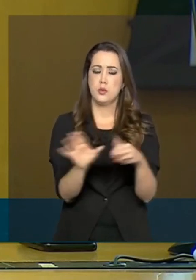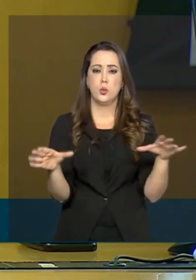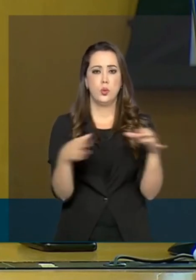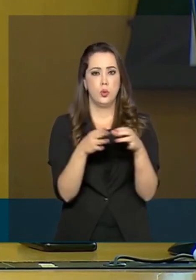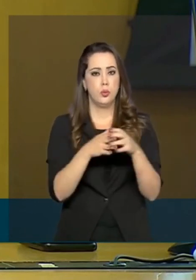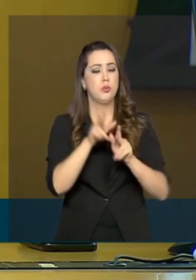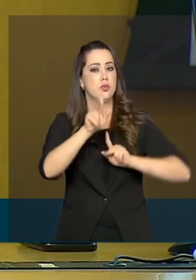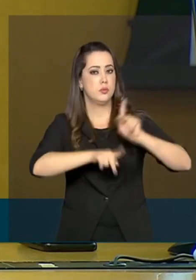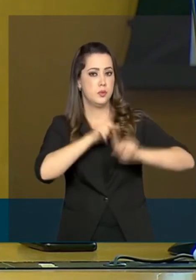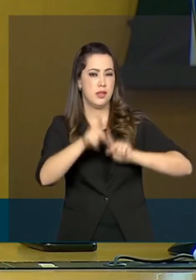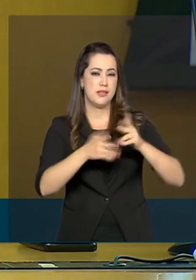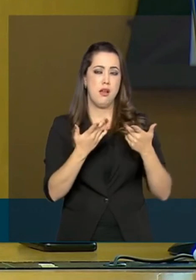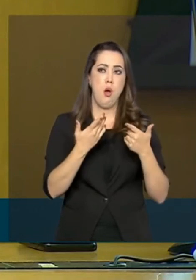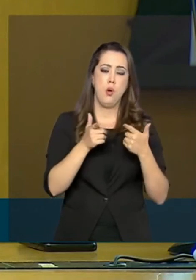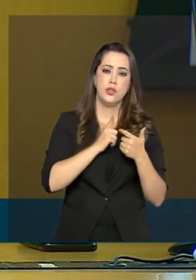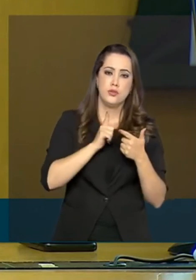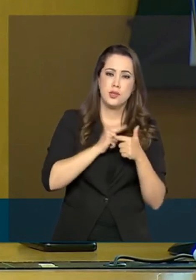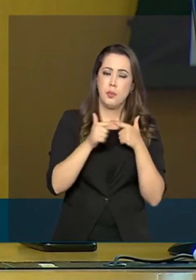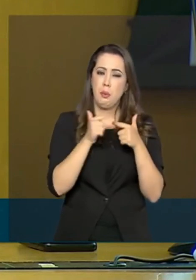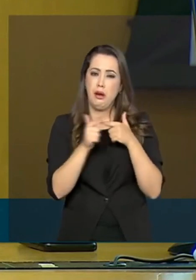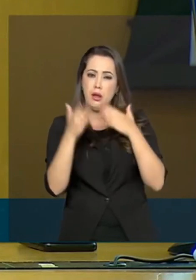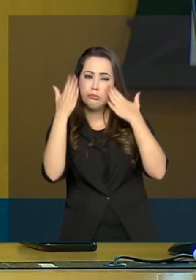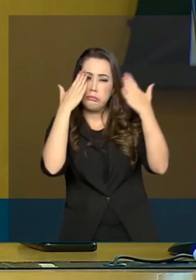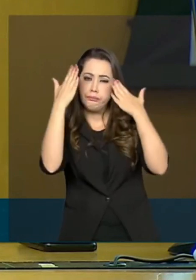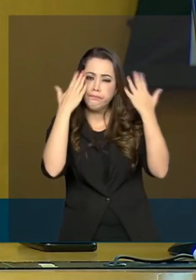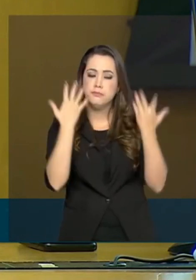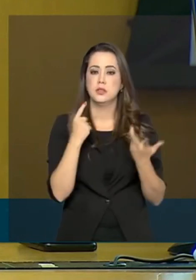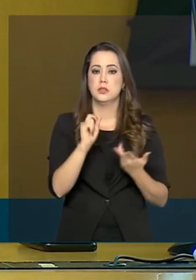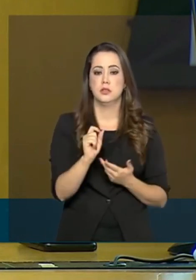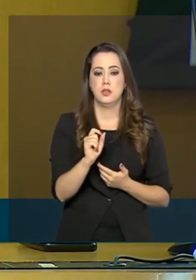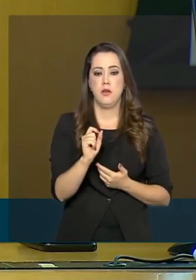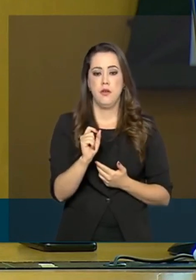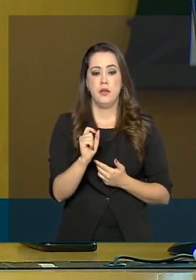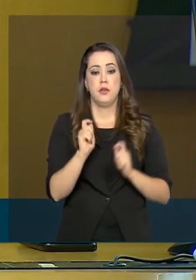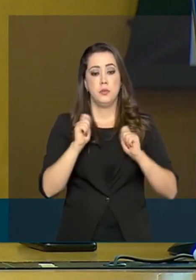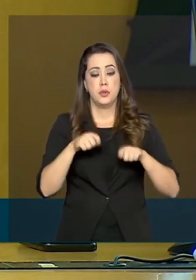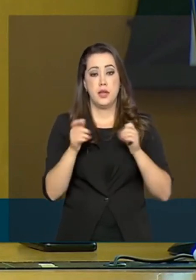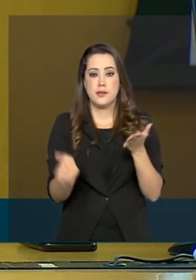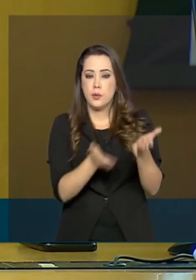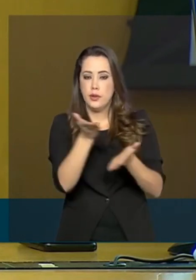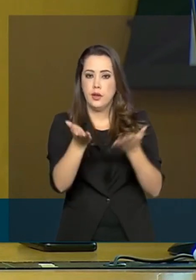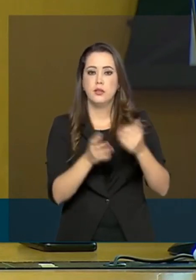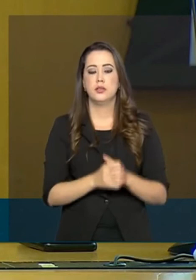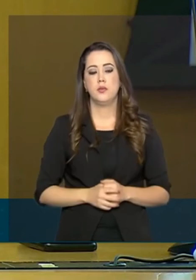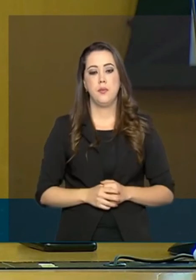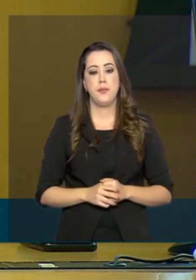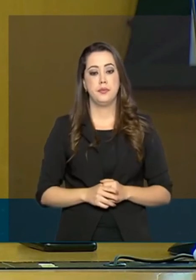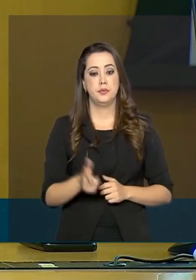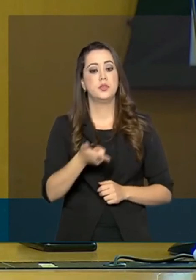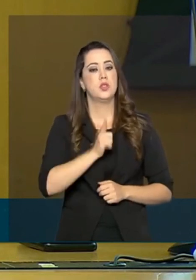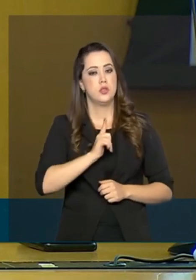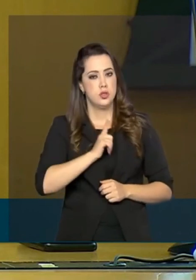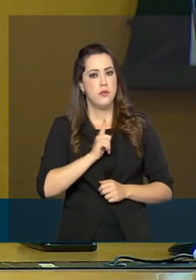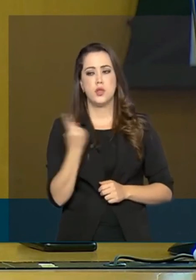aqueles que estavam apresentando ou já tiveram apresentado algum quadro, que eles pudessem ser atendidos, que eles tivessem